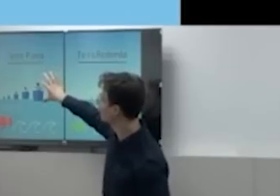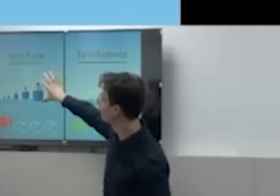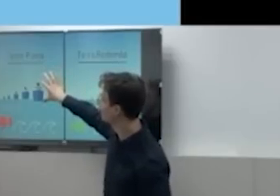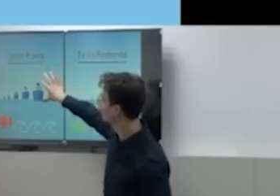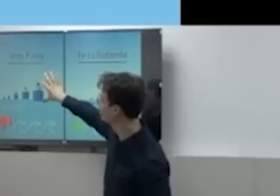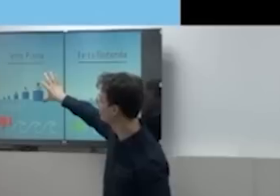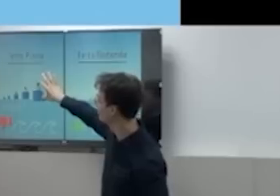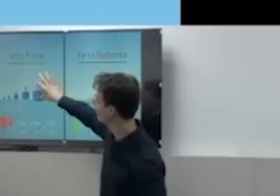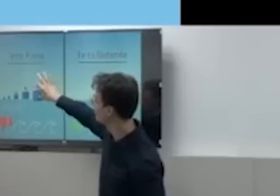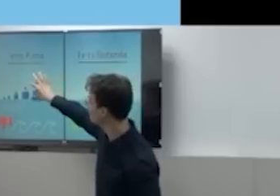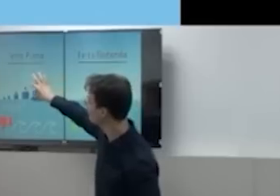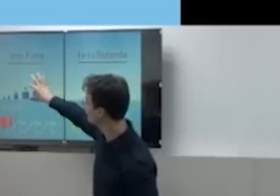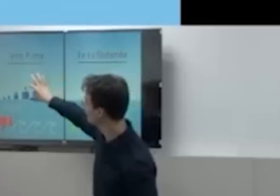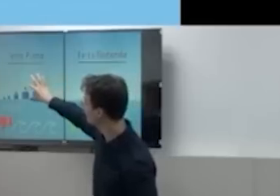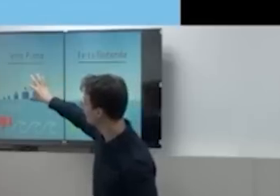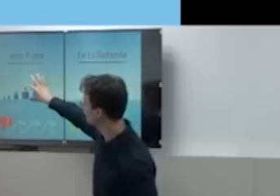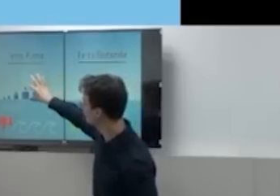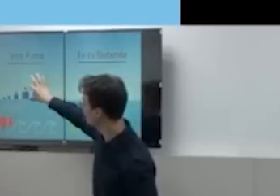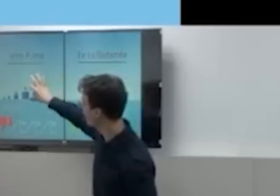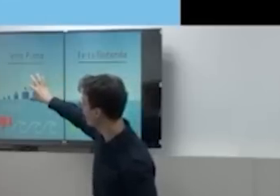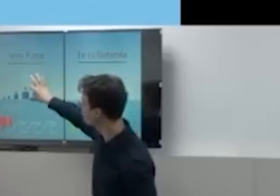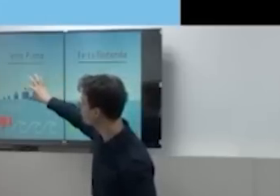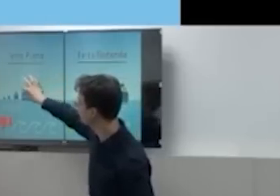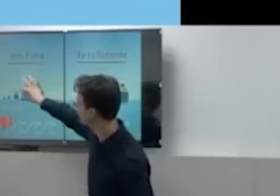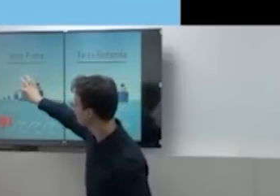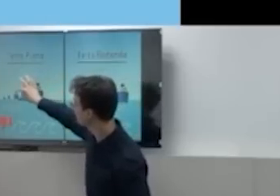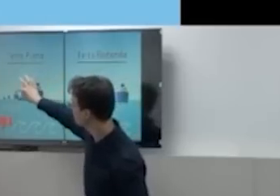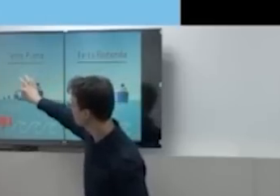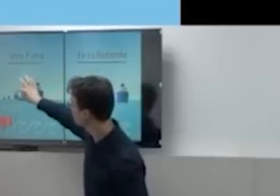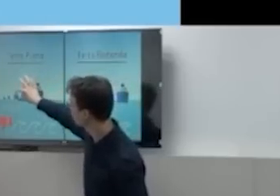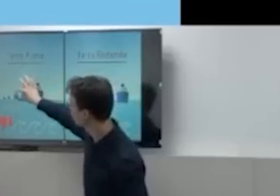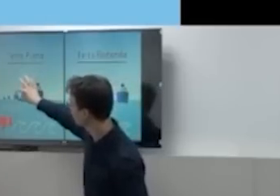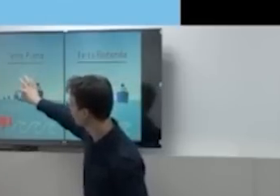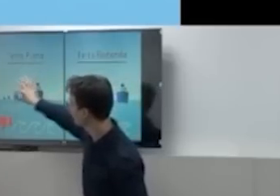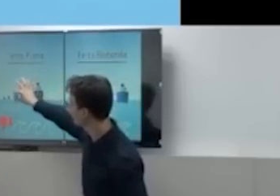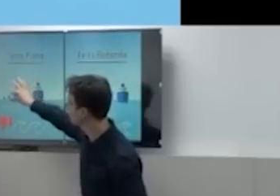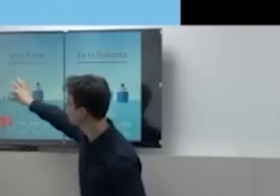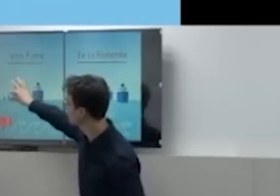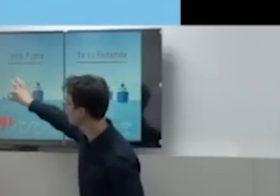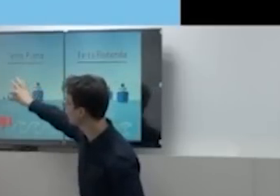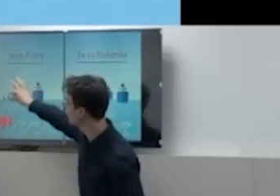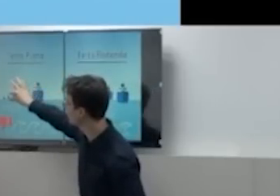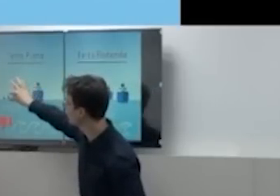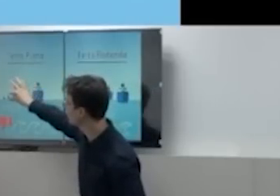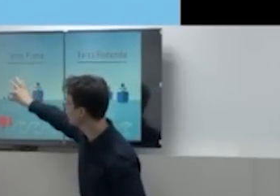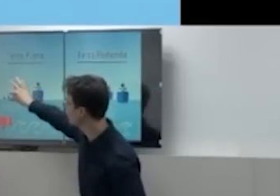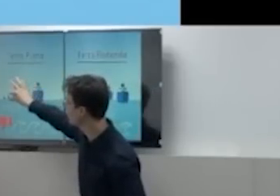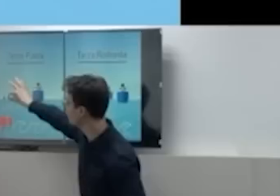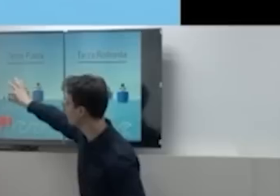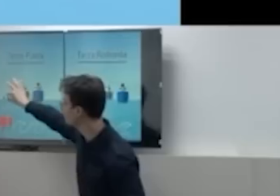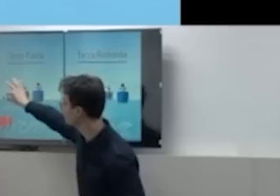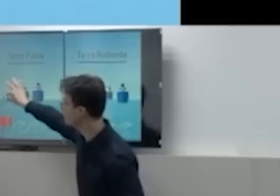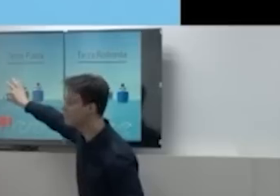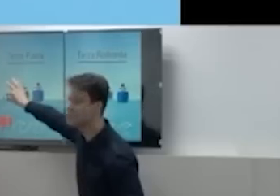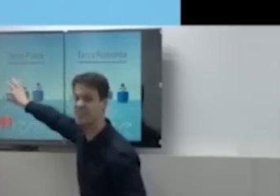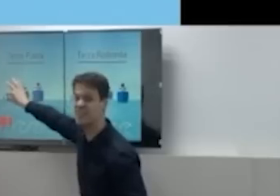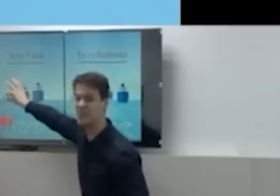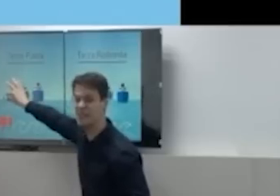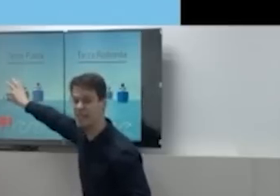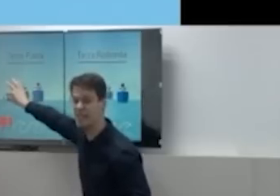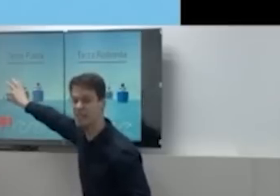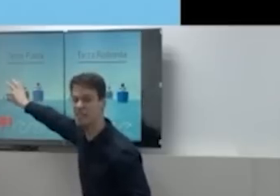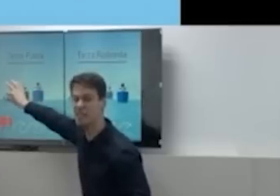navio? Grandão, inteiro médio, inteiro pequeno, inteiro bem